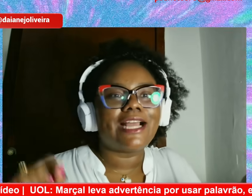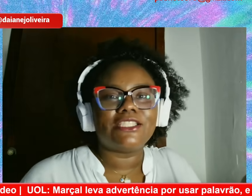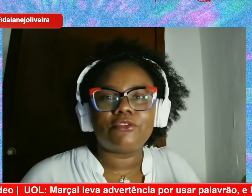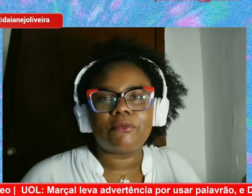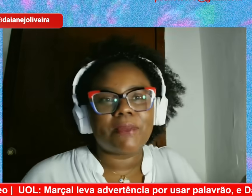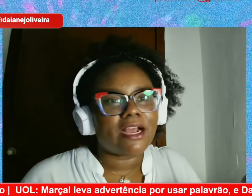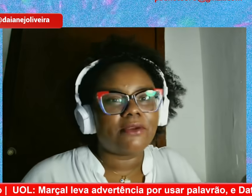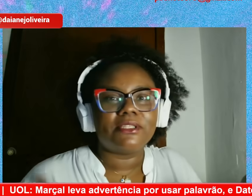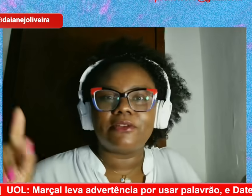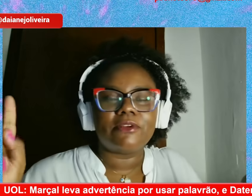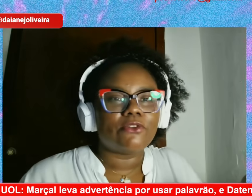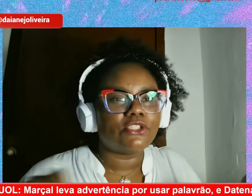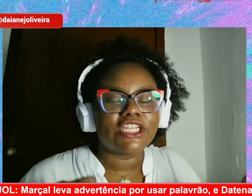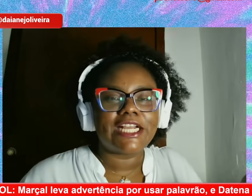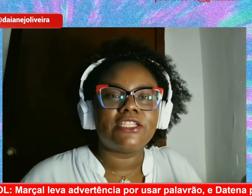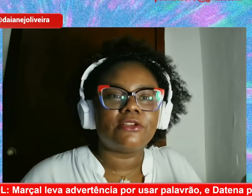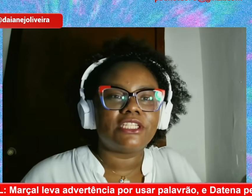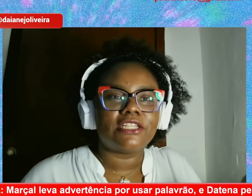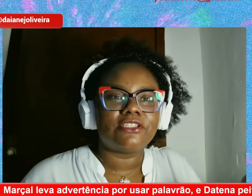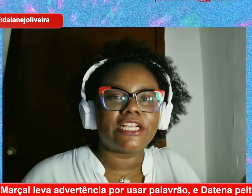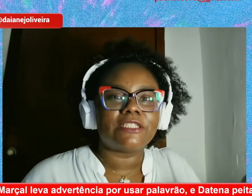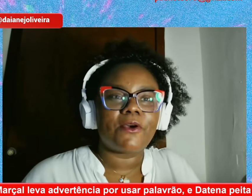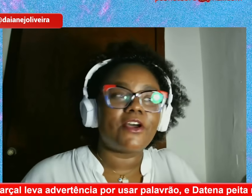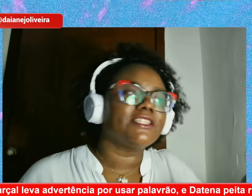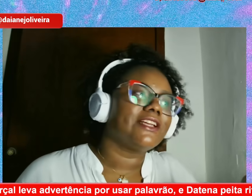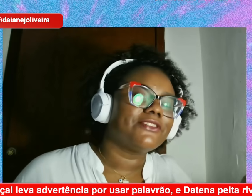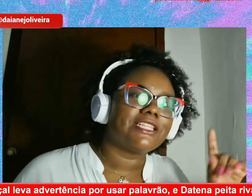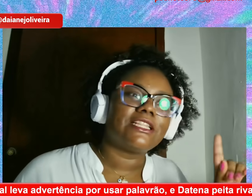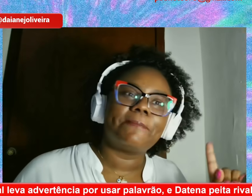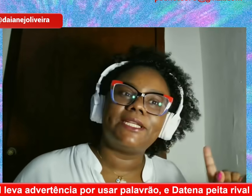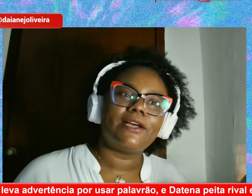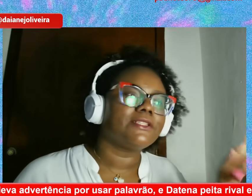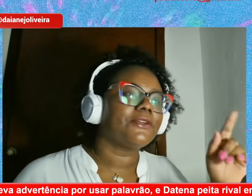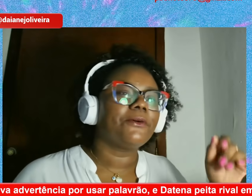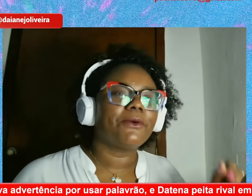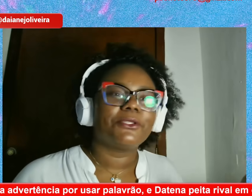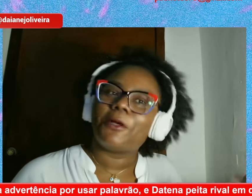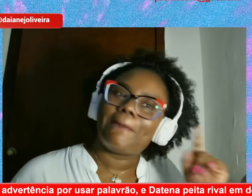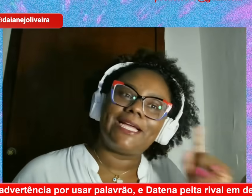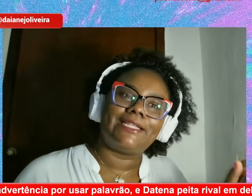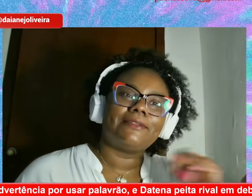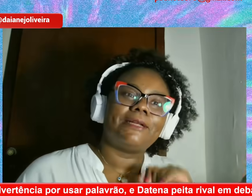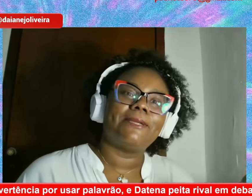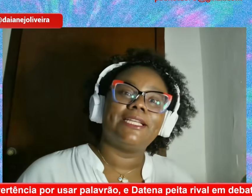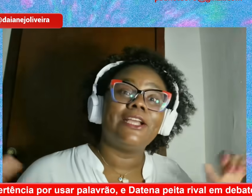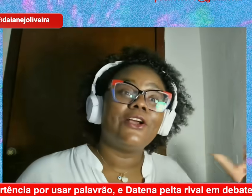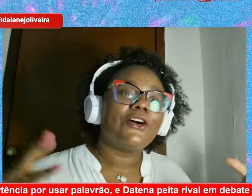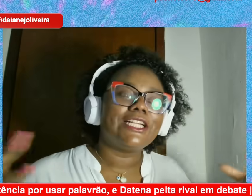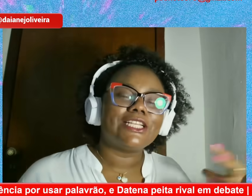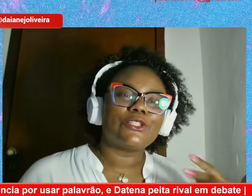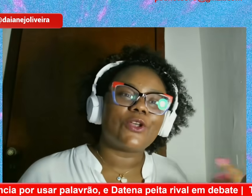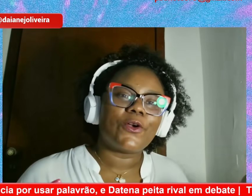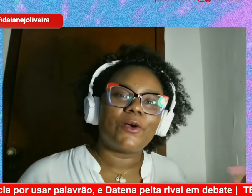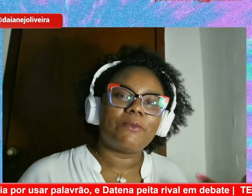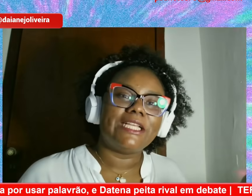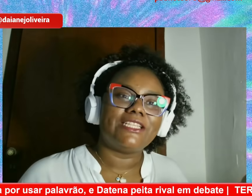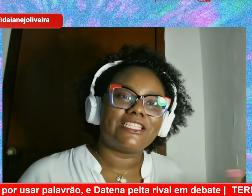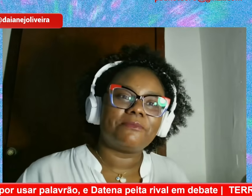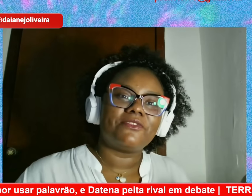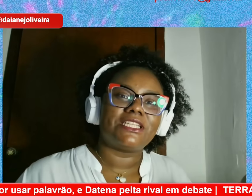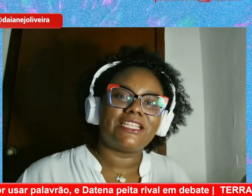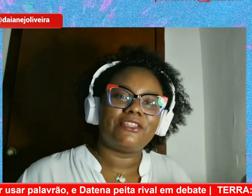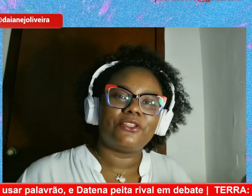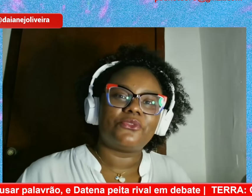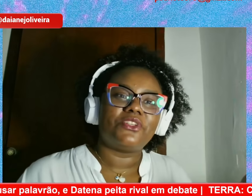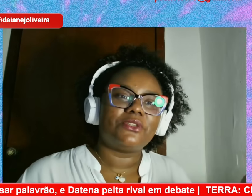você agiu mal, então eu vou tirar seu direito de resposta, você também não se comportou, perdeu também. Olha só como é